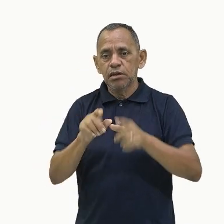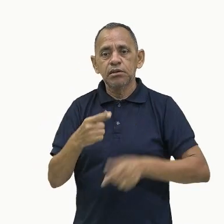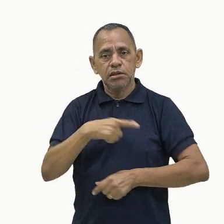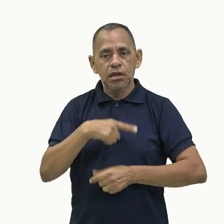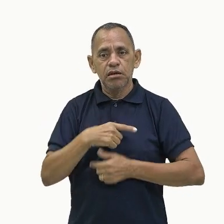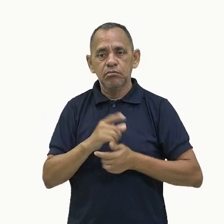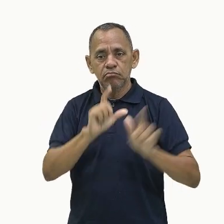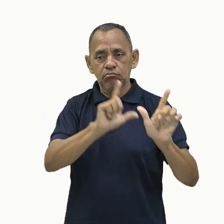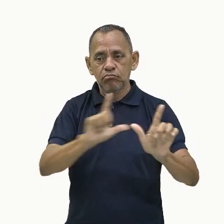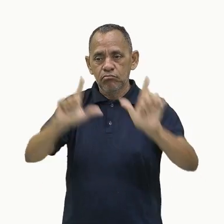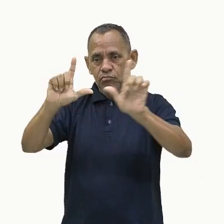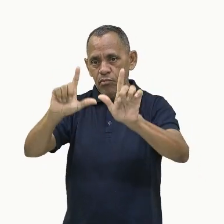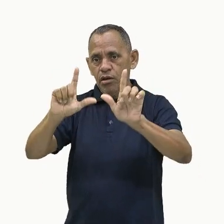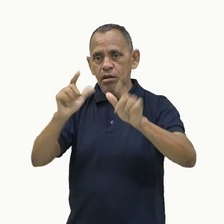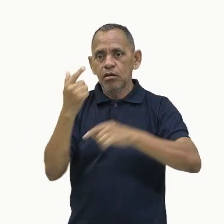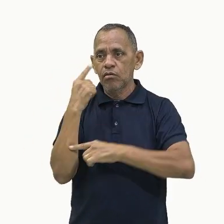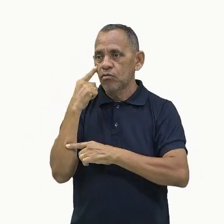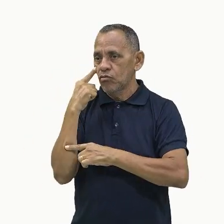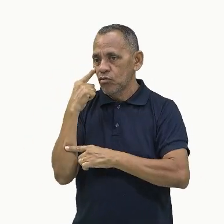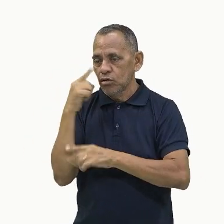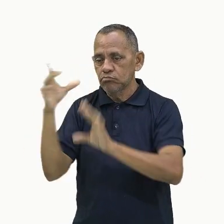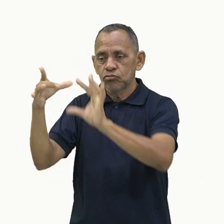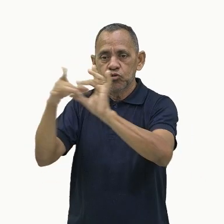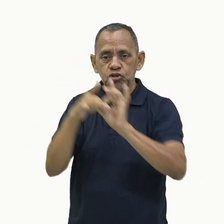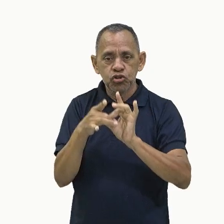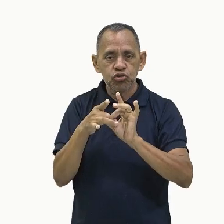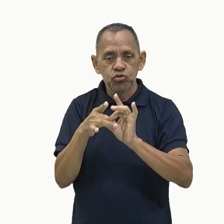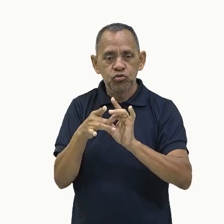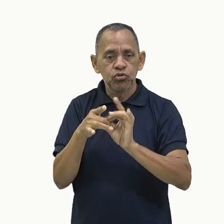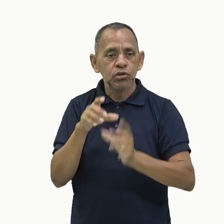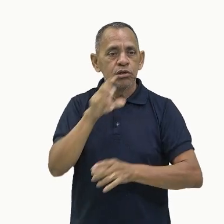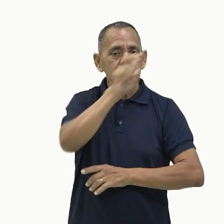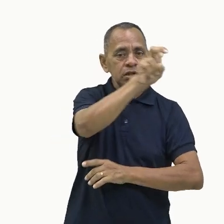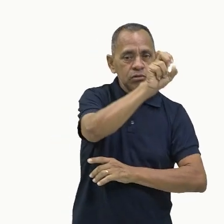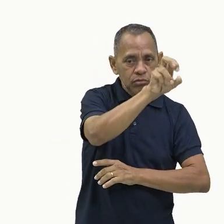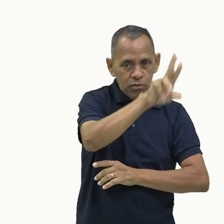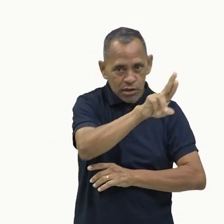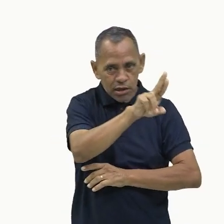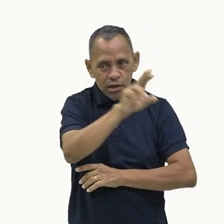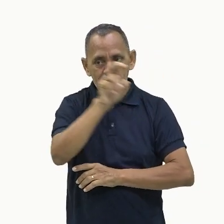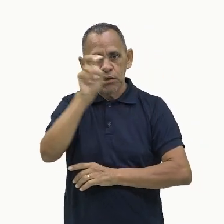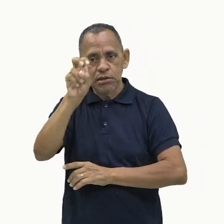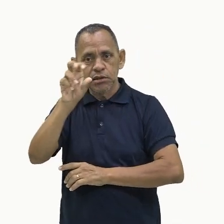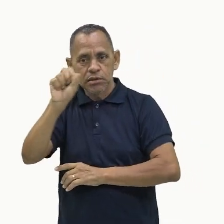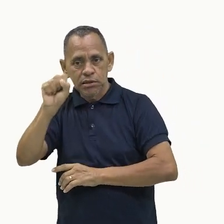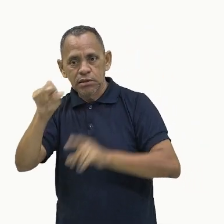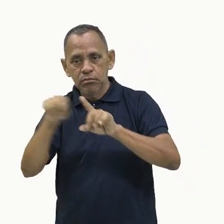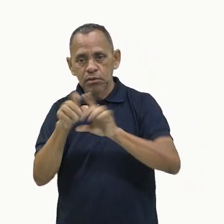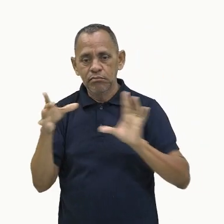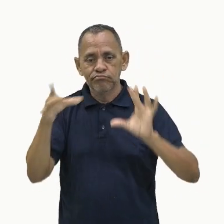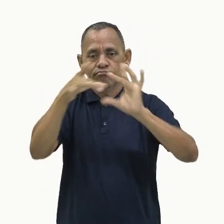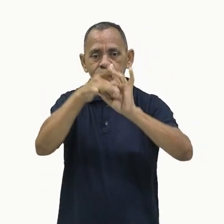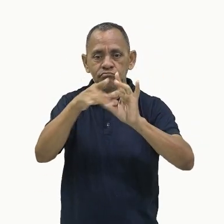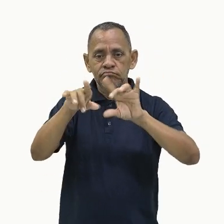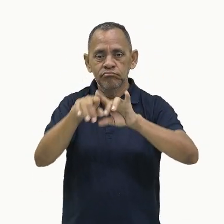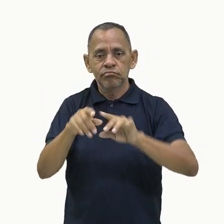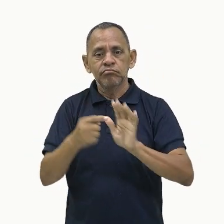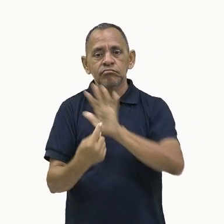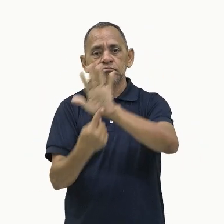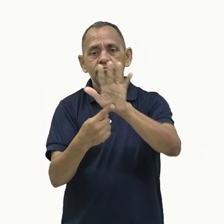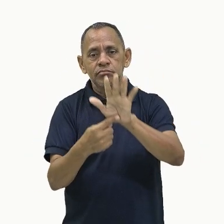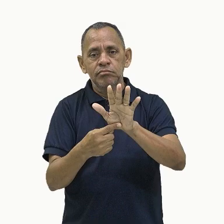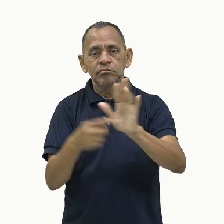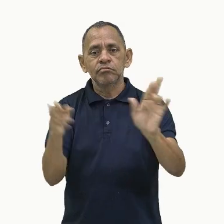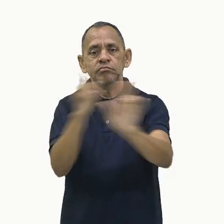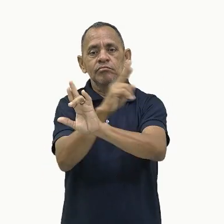que então está unindo os 5 S's com os 5 R's, onde eles apresentam uma relação, onde o recusar